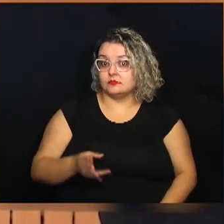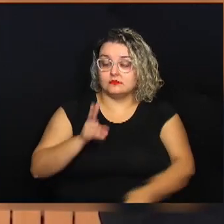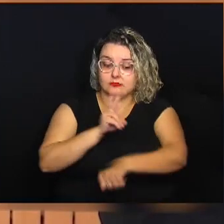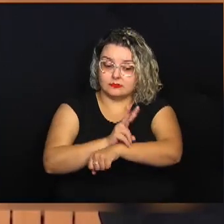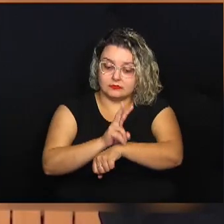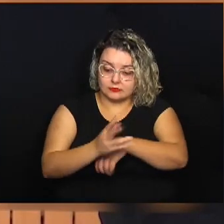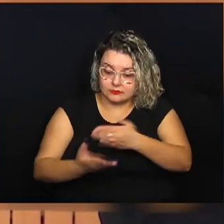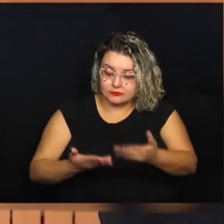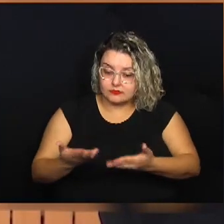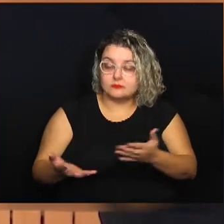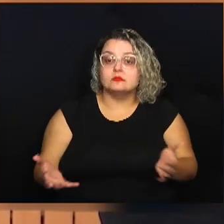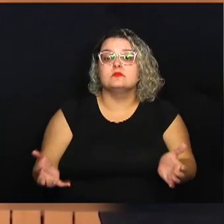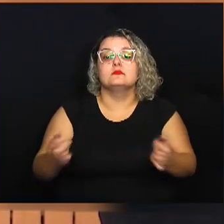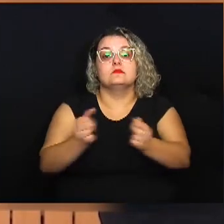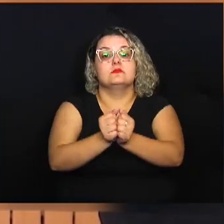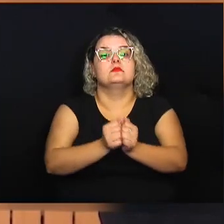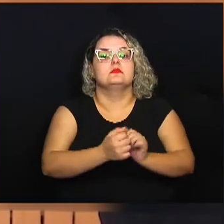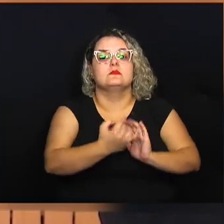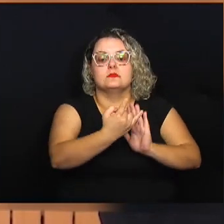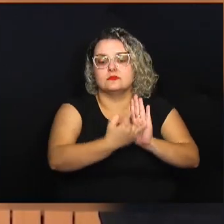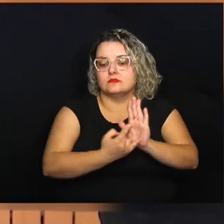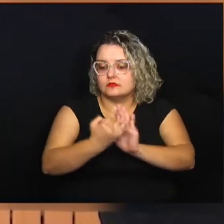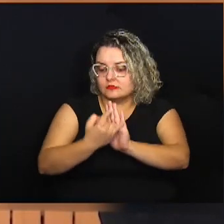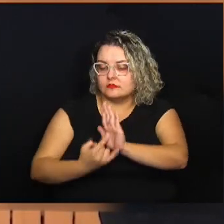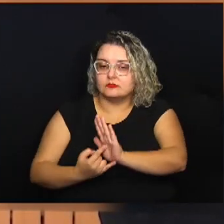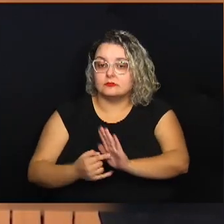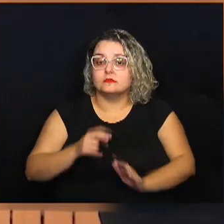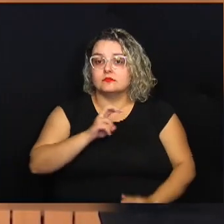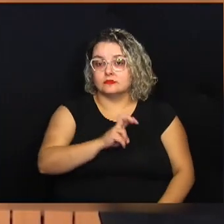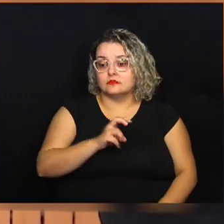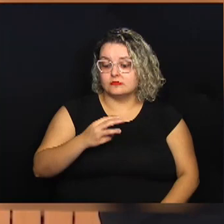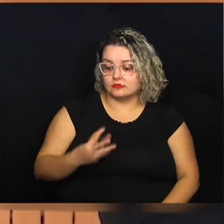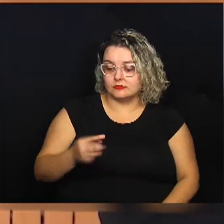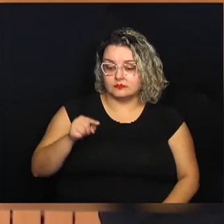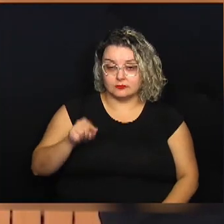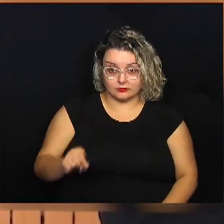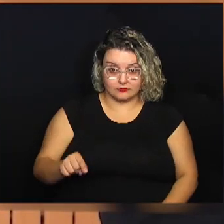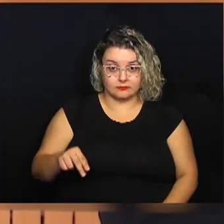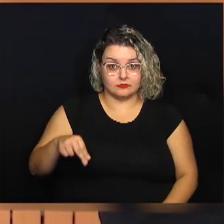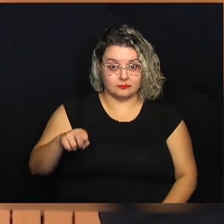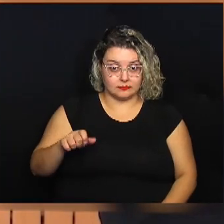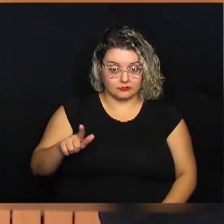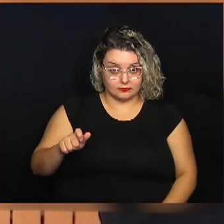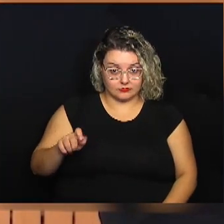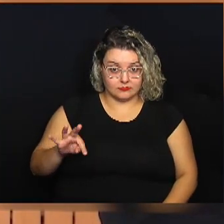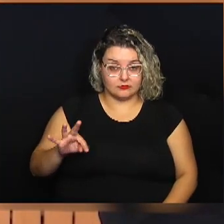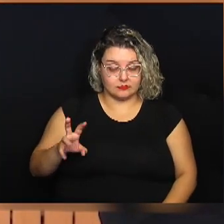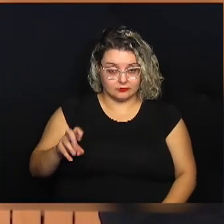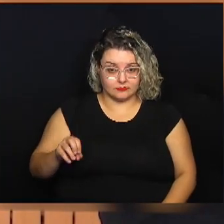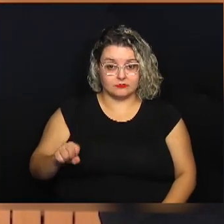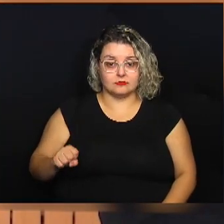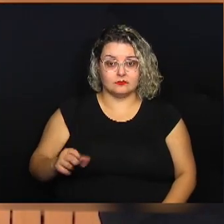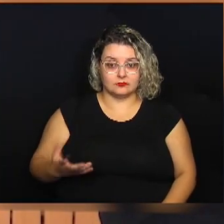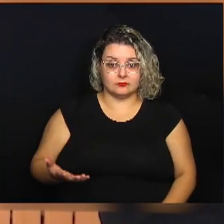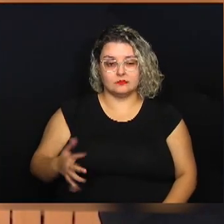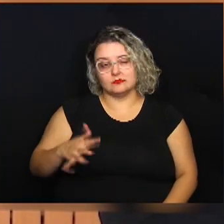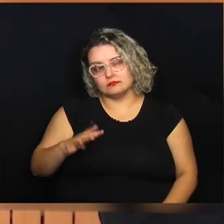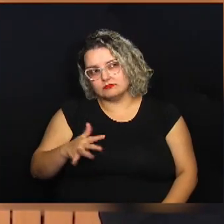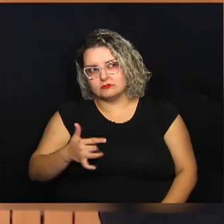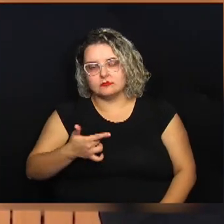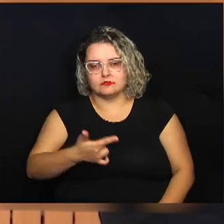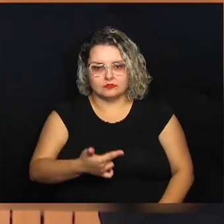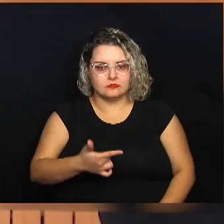desse conjunto de documentos, que são 53 mil negativos e aproximadamente 200